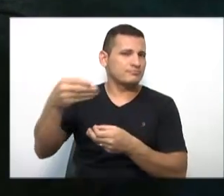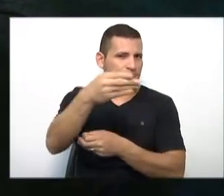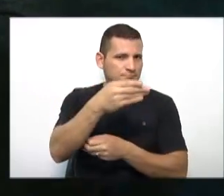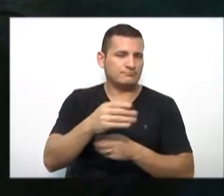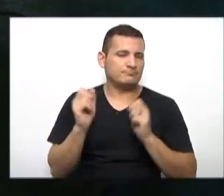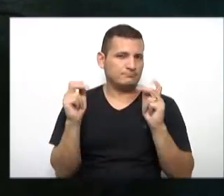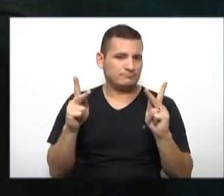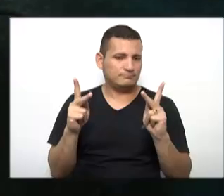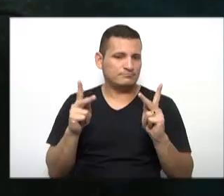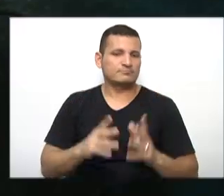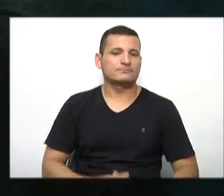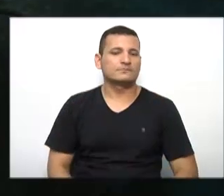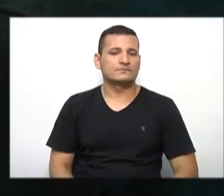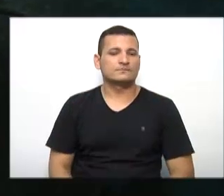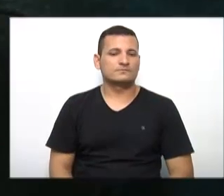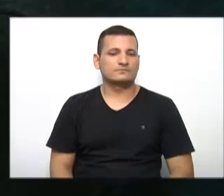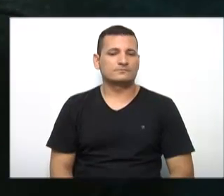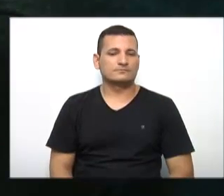tá?